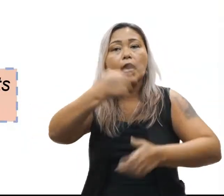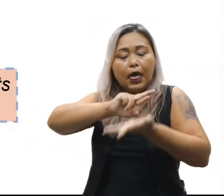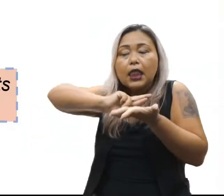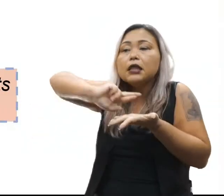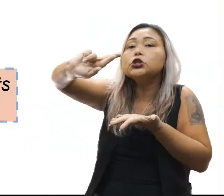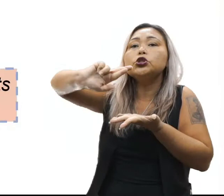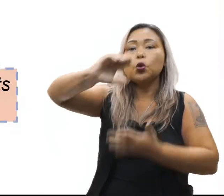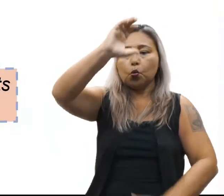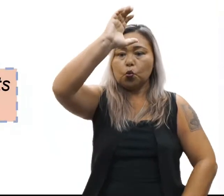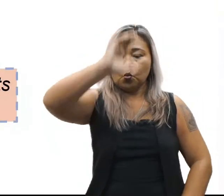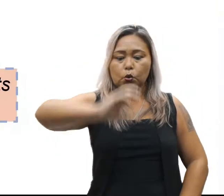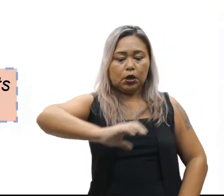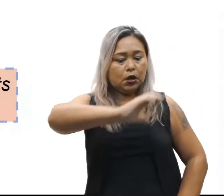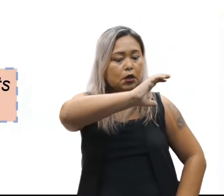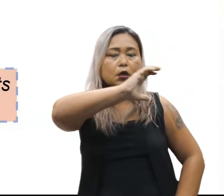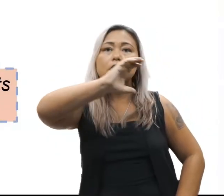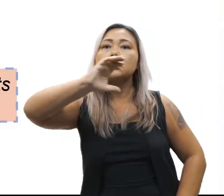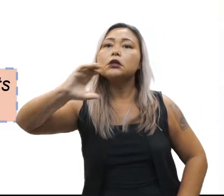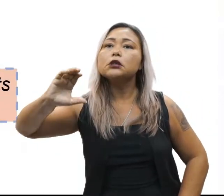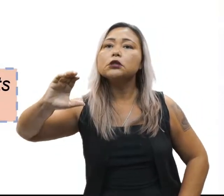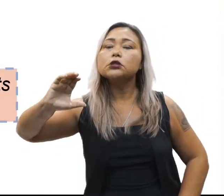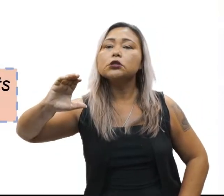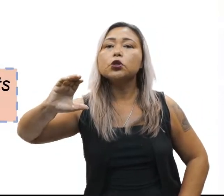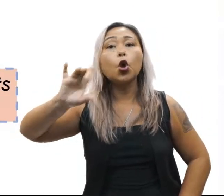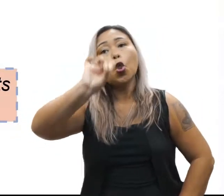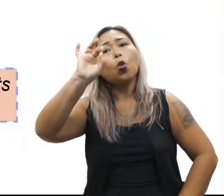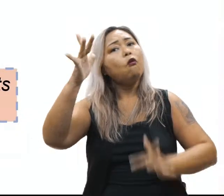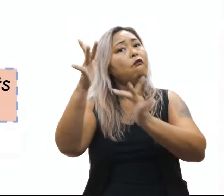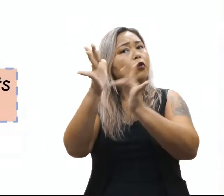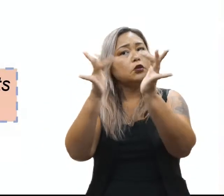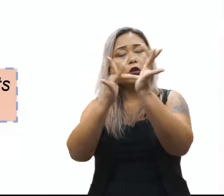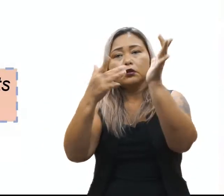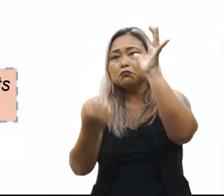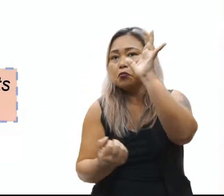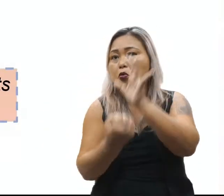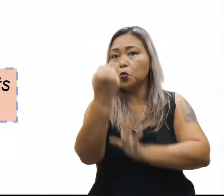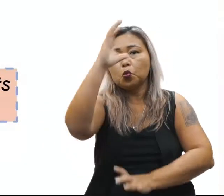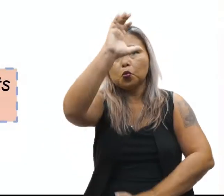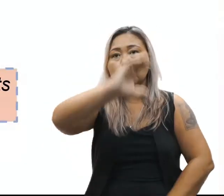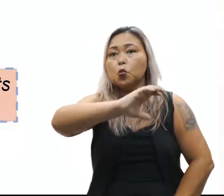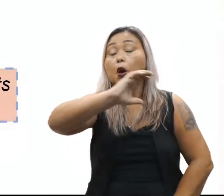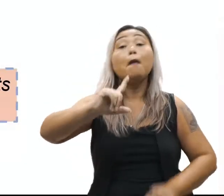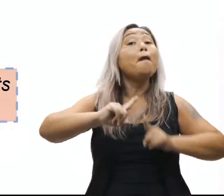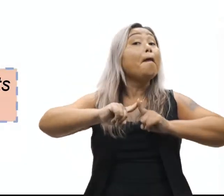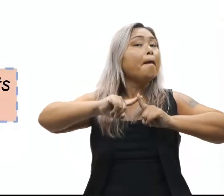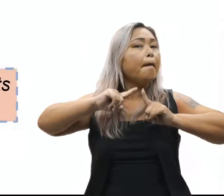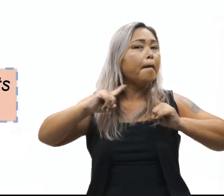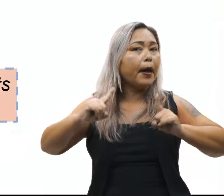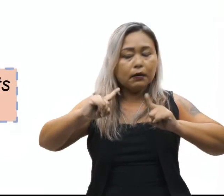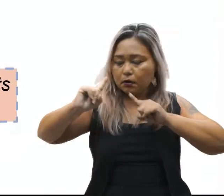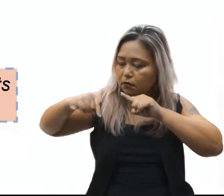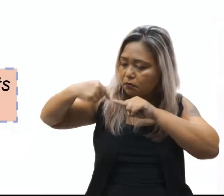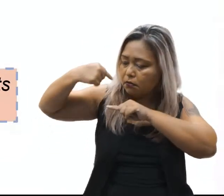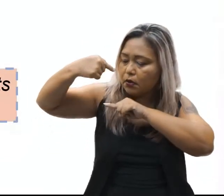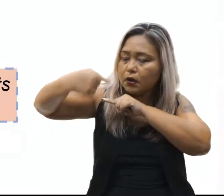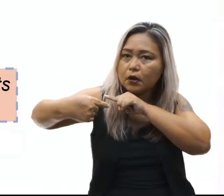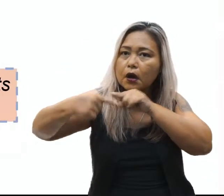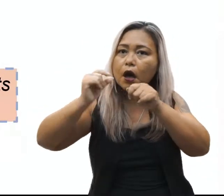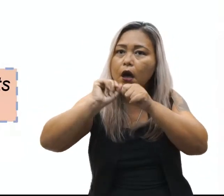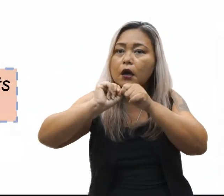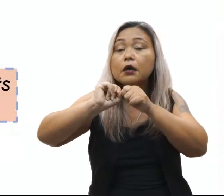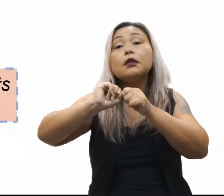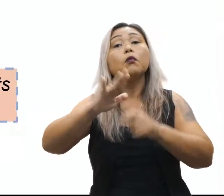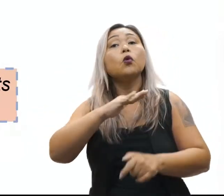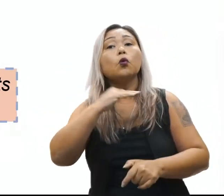que o cristianismo, né, não foi Jesus que criou o cristianismo, mas os seus discípulos, depois da sua